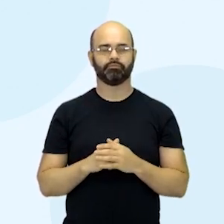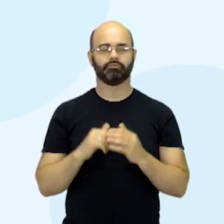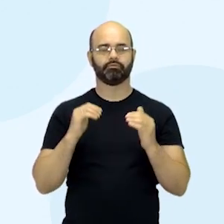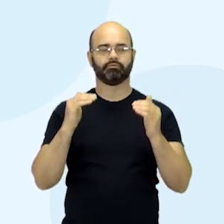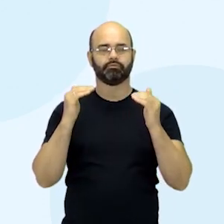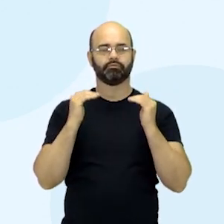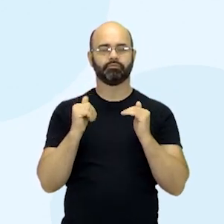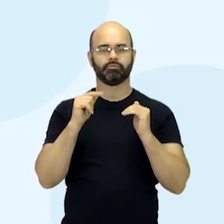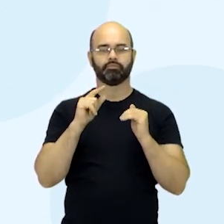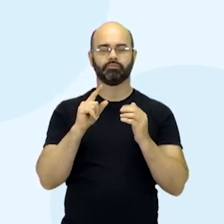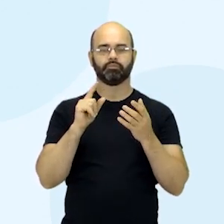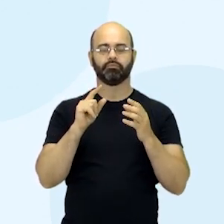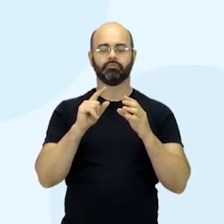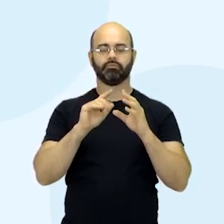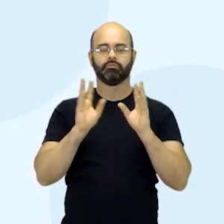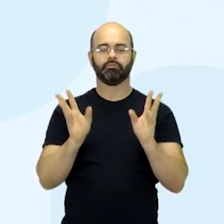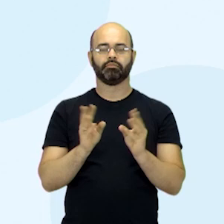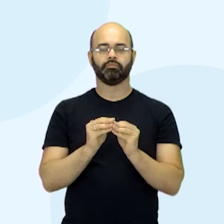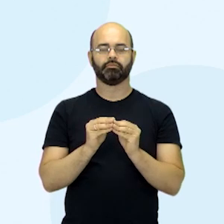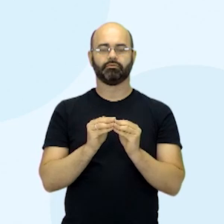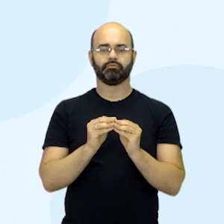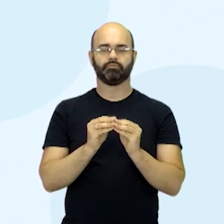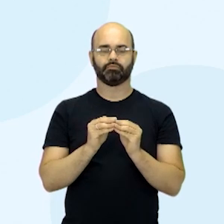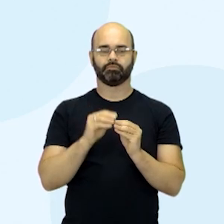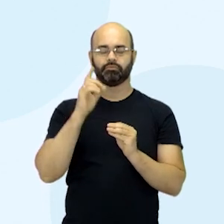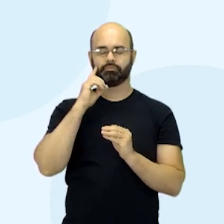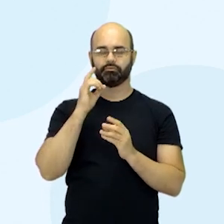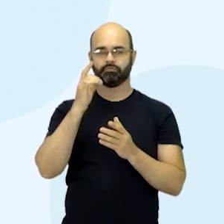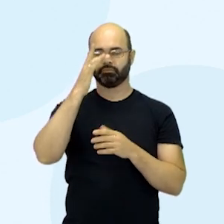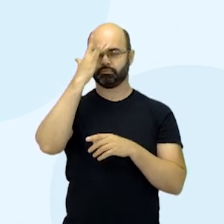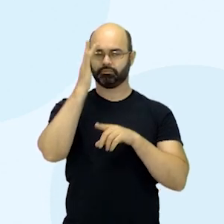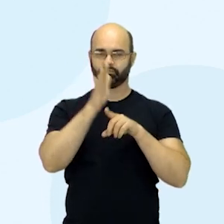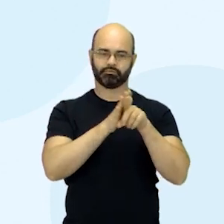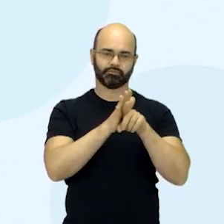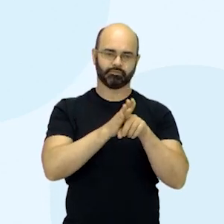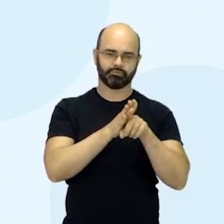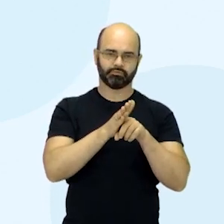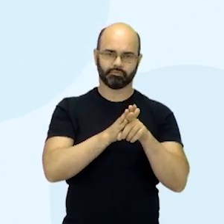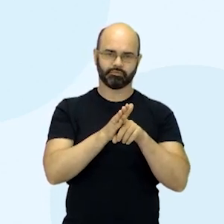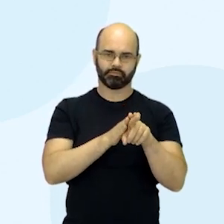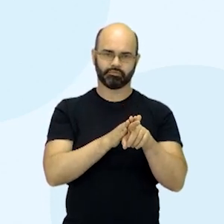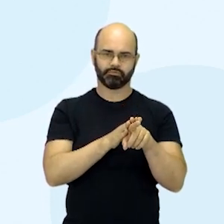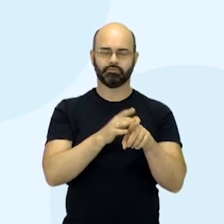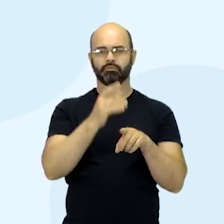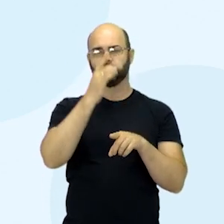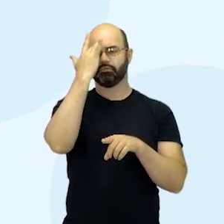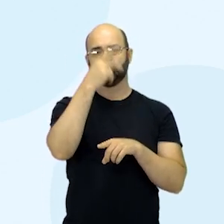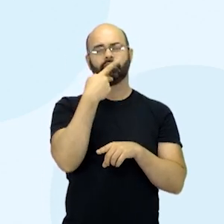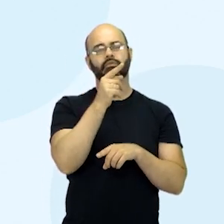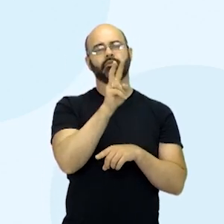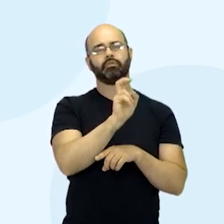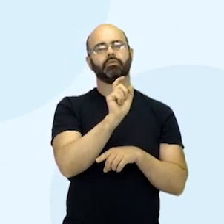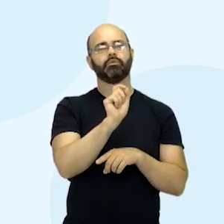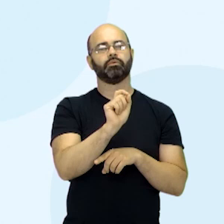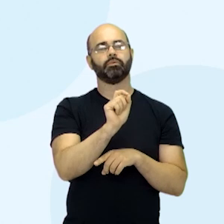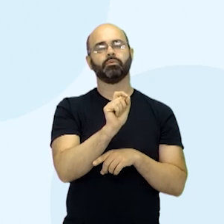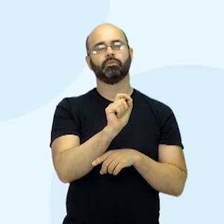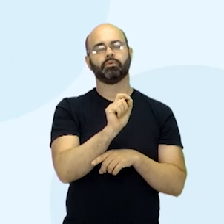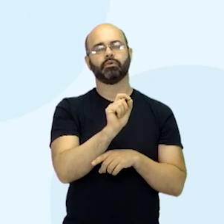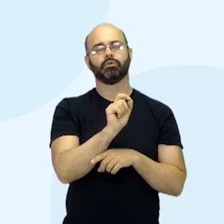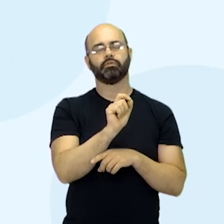conclusão, você vai falar os que os cientistas, os pesquisadores falaram sobre aqueles assuntos. E você vai fechar